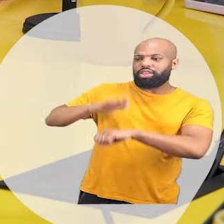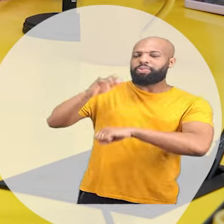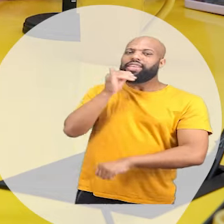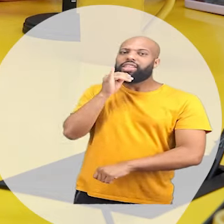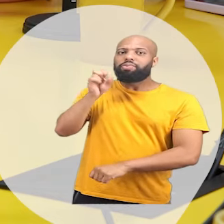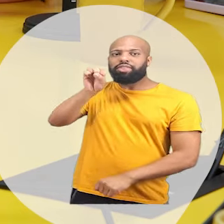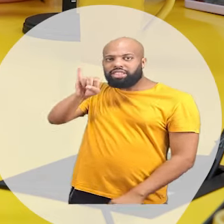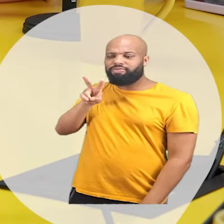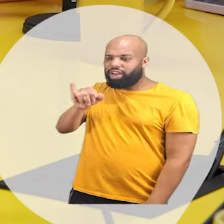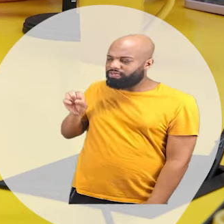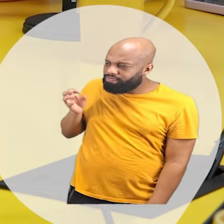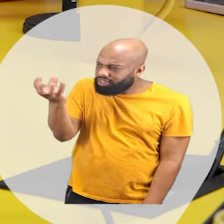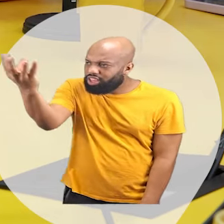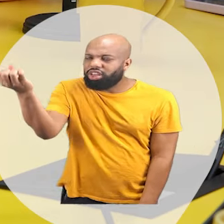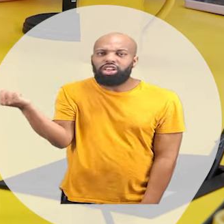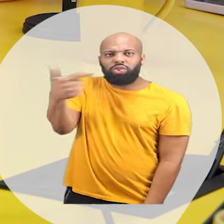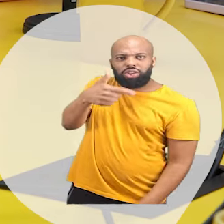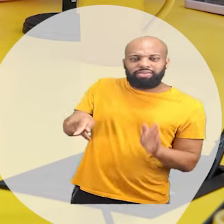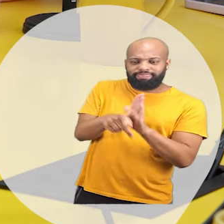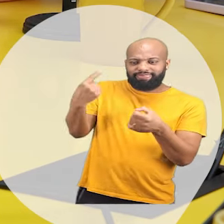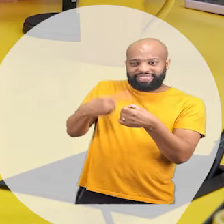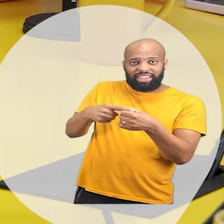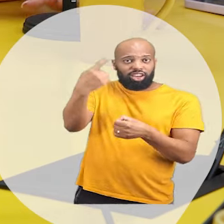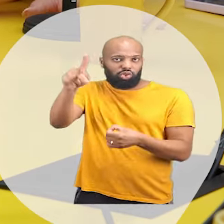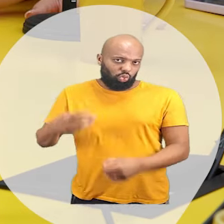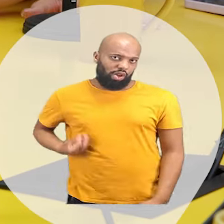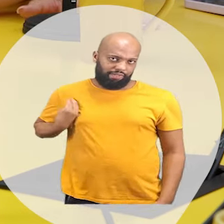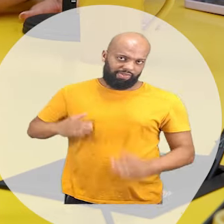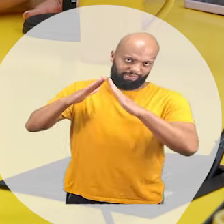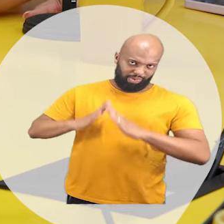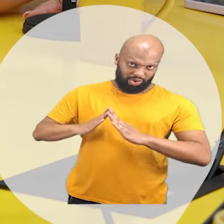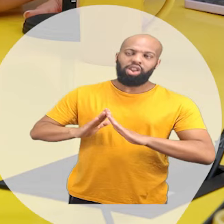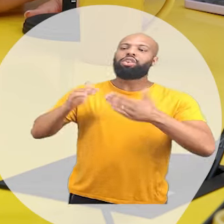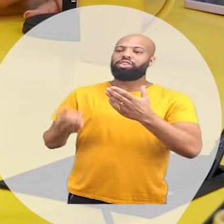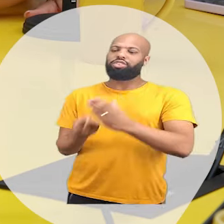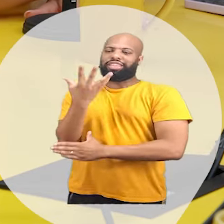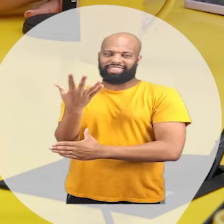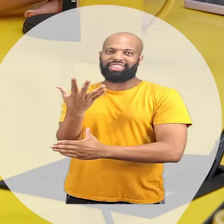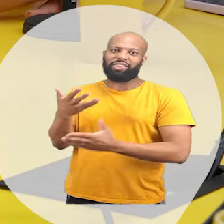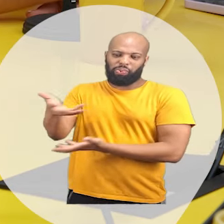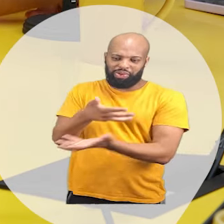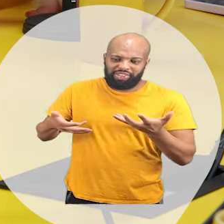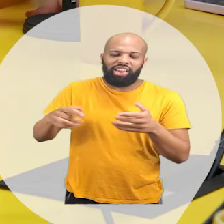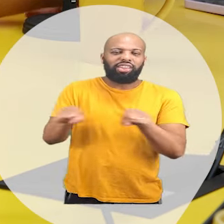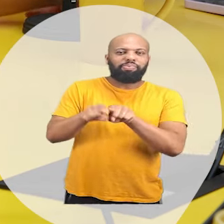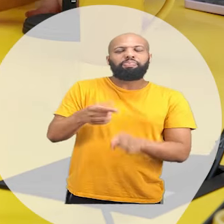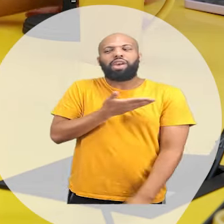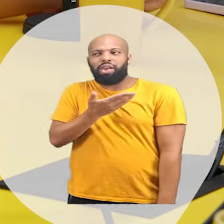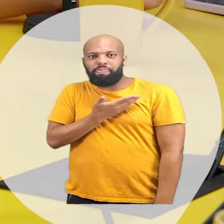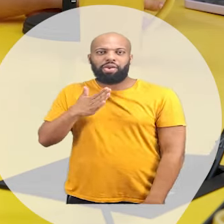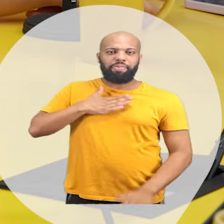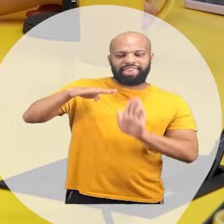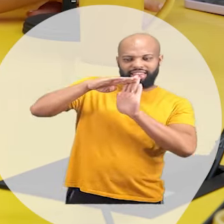mais extrair para uma viagem do que para estar na sua cidade mesmo então foi assim que surgiu e compartilhando com os